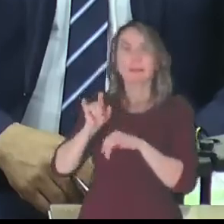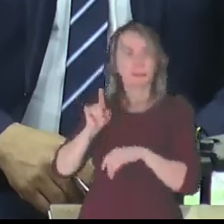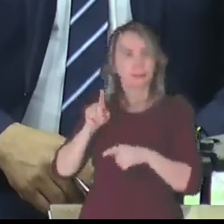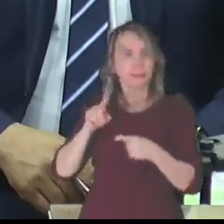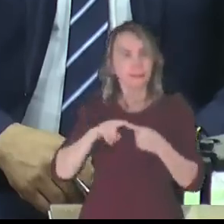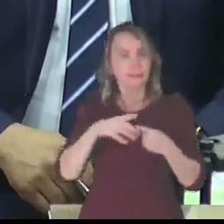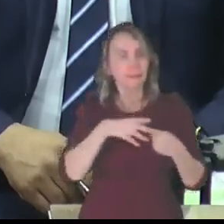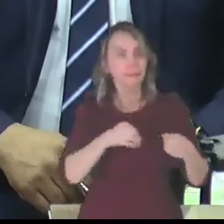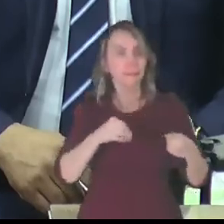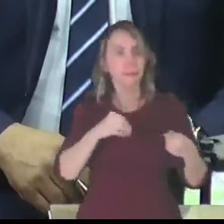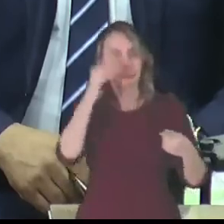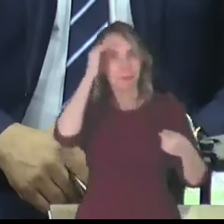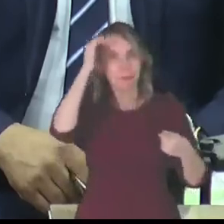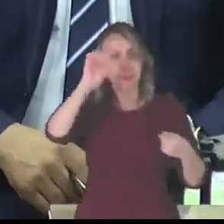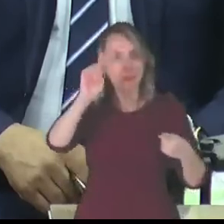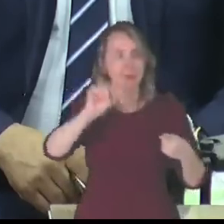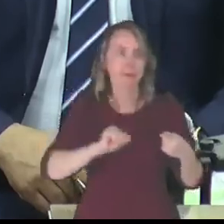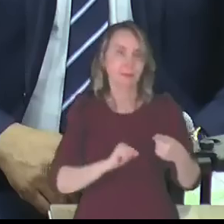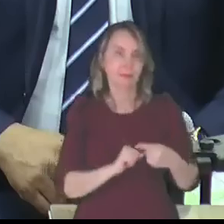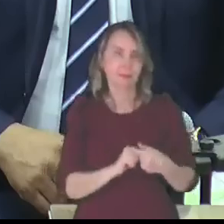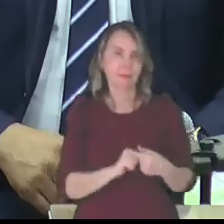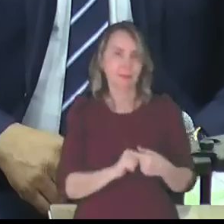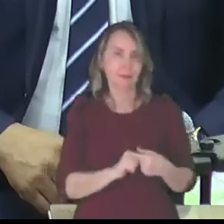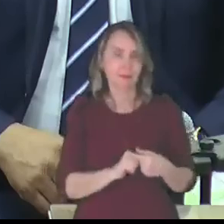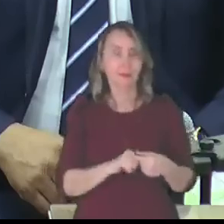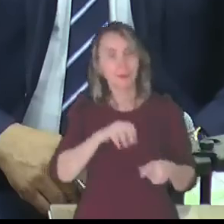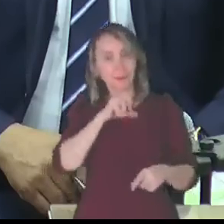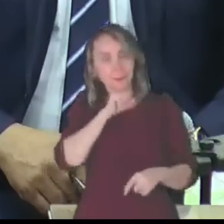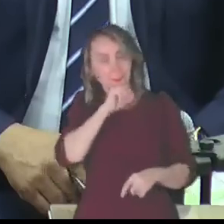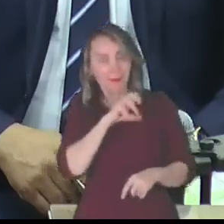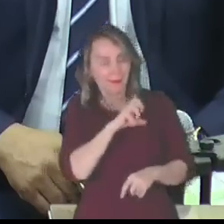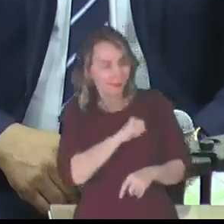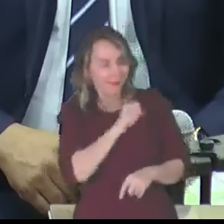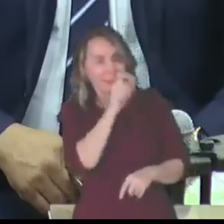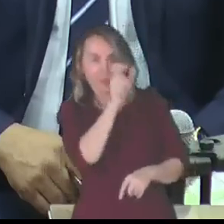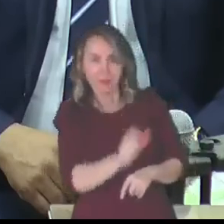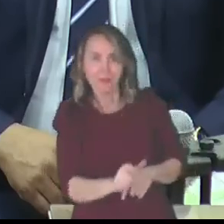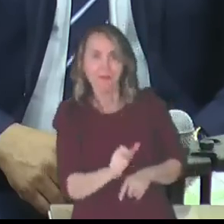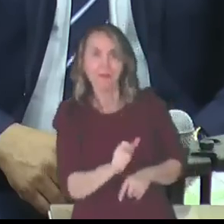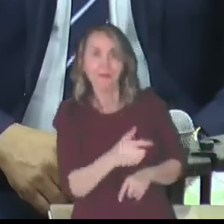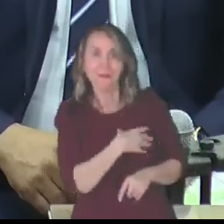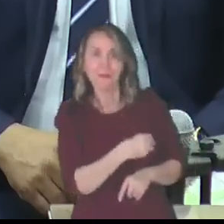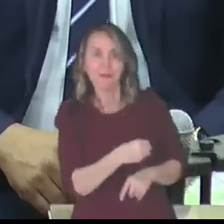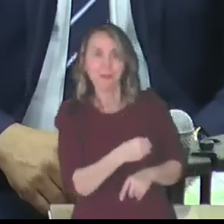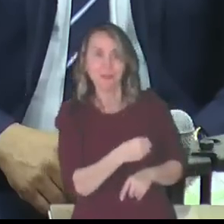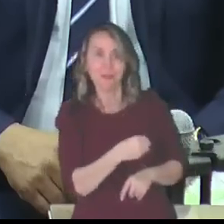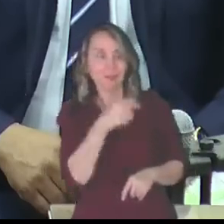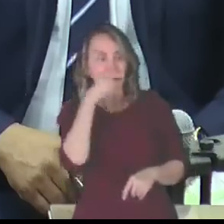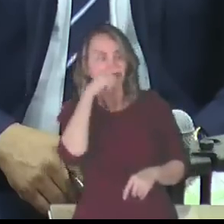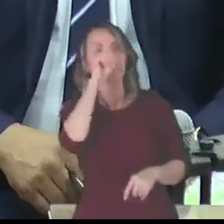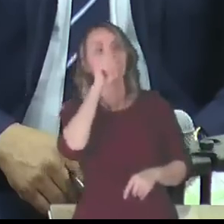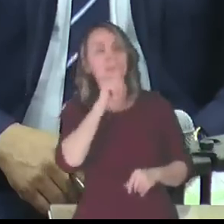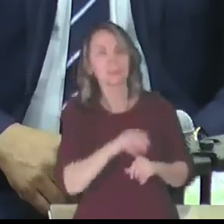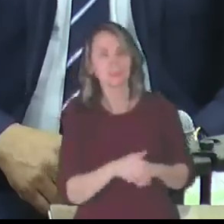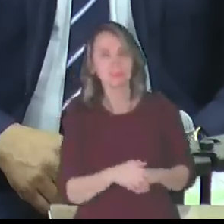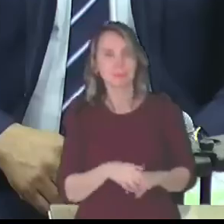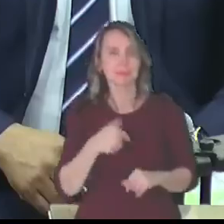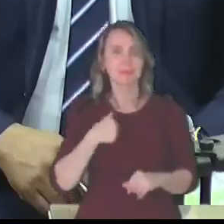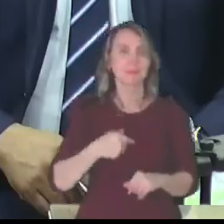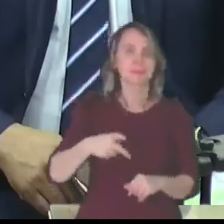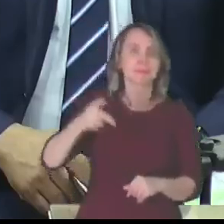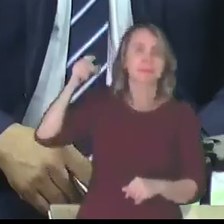mas o mesmo filho sendo desobediente o pai gosta gosta ou não gosta lá morava em Colônia